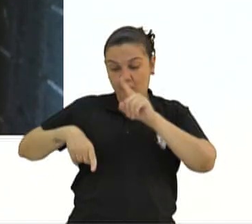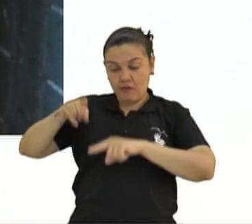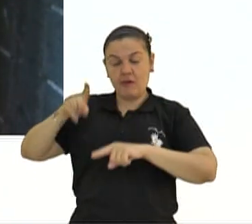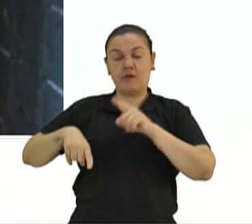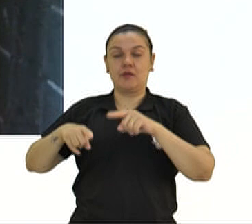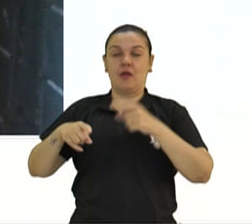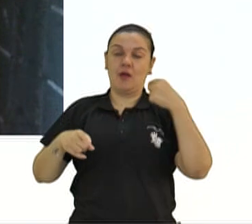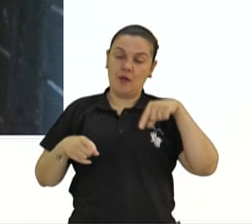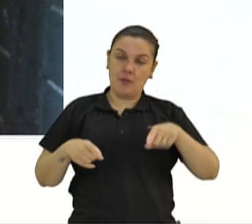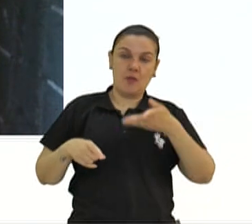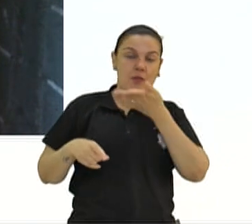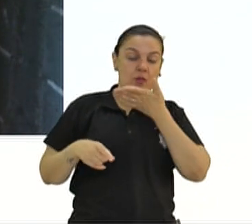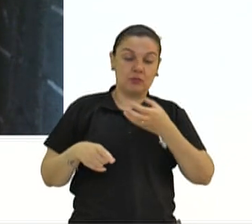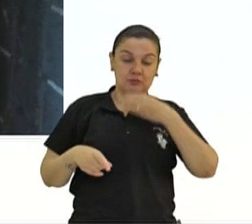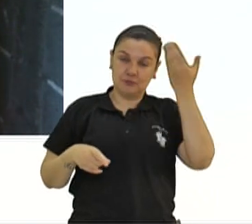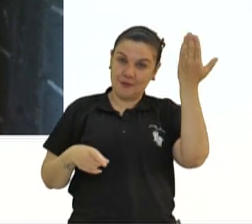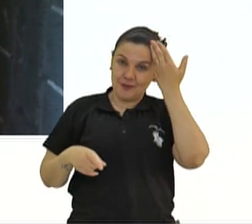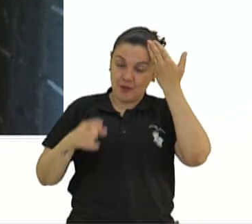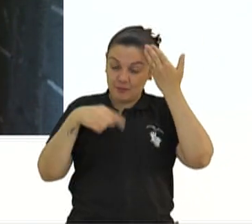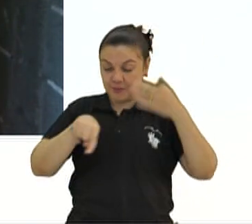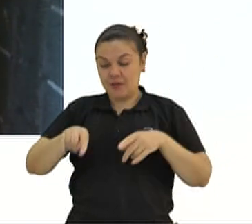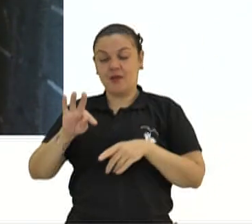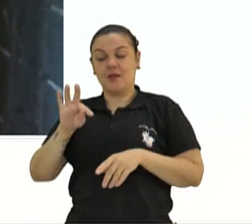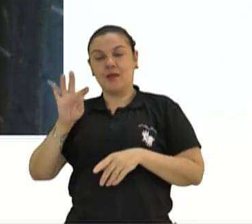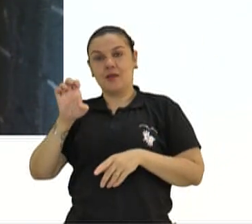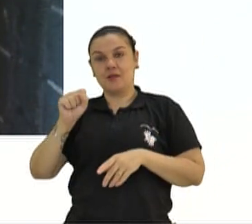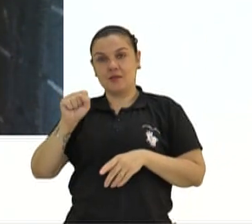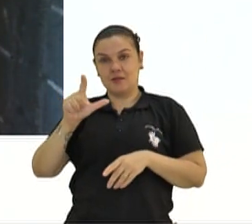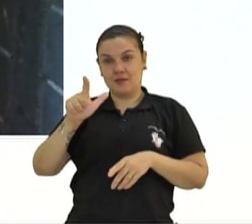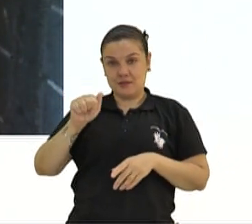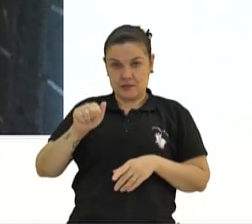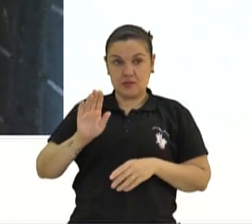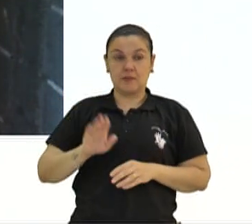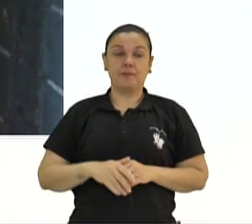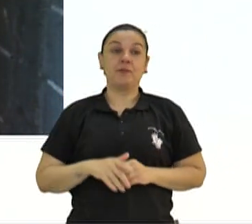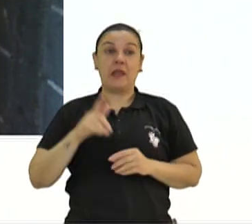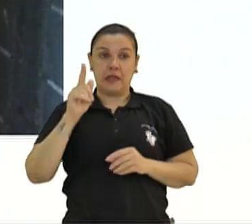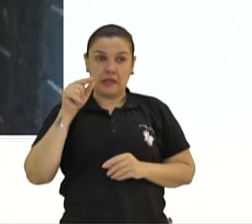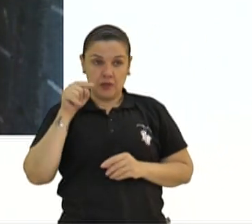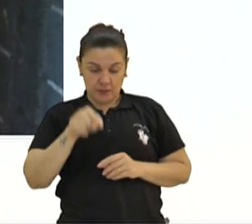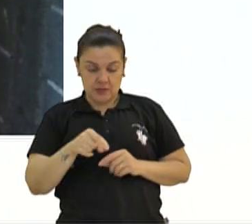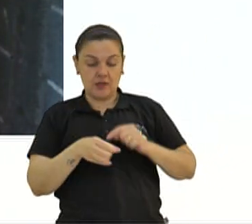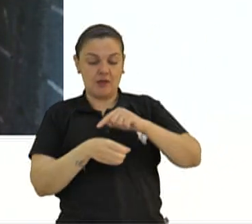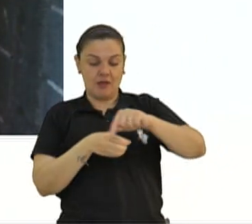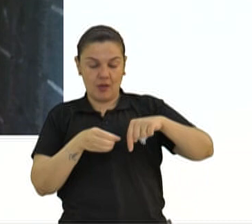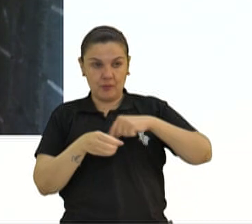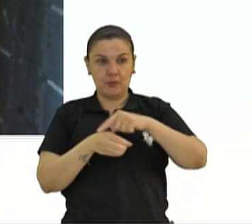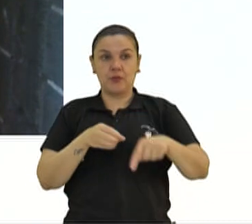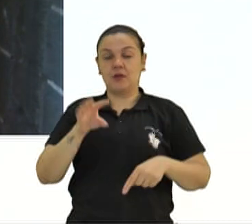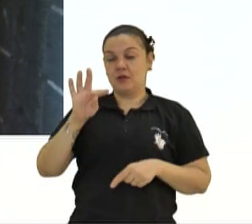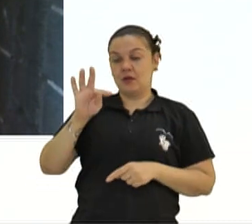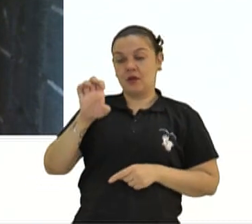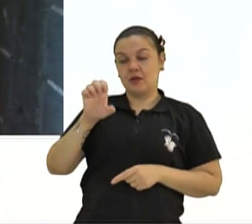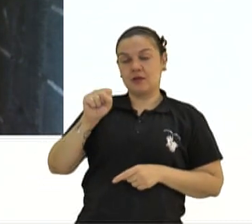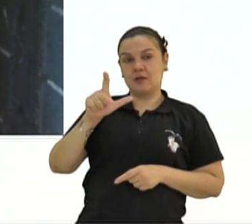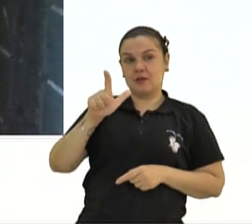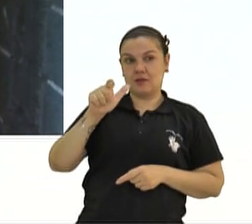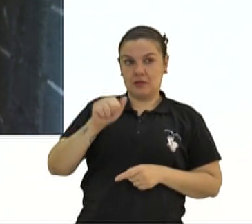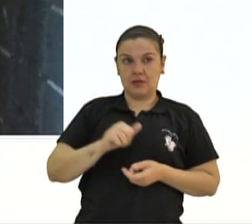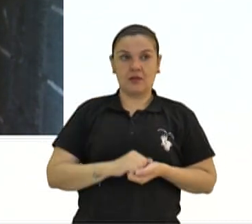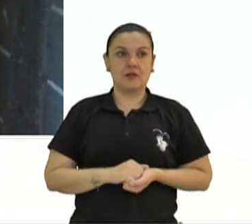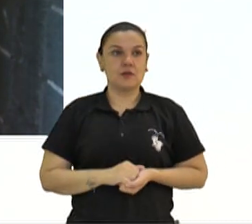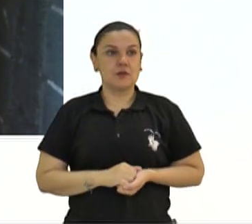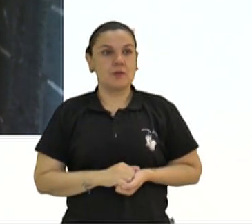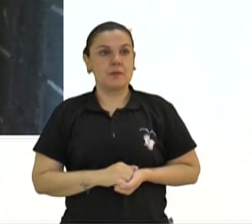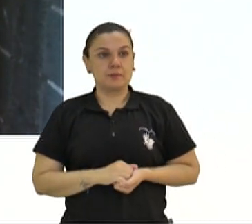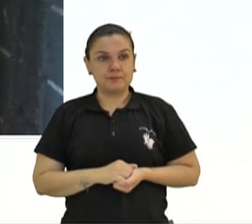Edison e a corrente alternada, Nikola Tesla. Então, isso aqui é uma bobina de Tesla? Isso é uma bobina de Tesla. O sonho do Tesla, do Nikola Tesla,